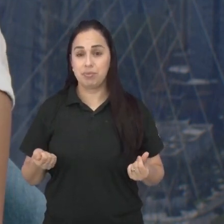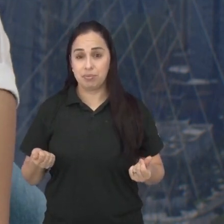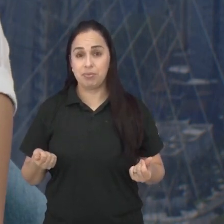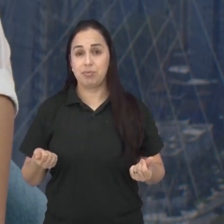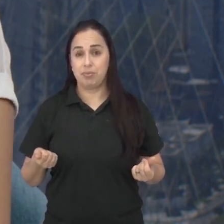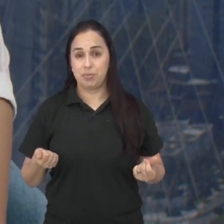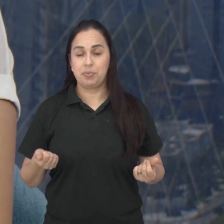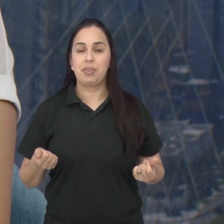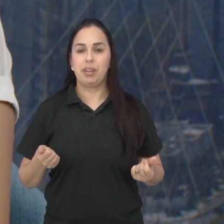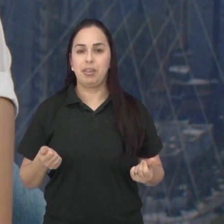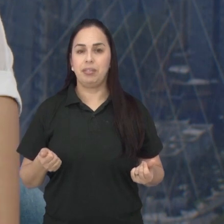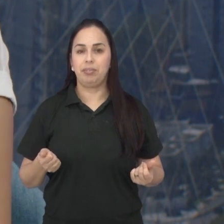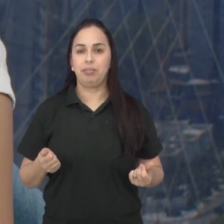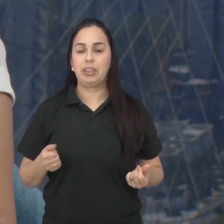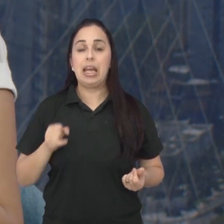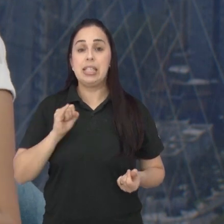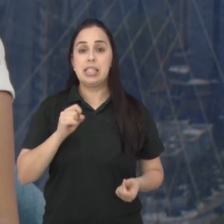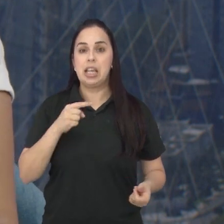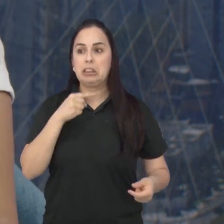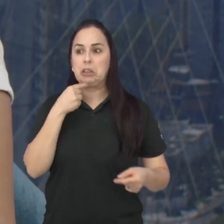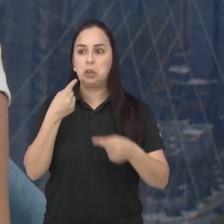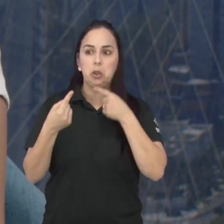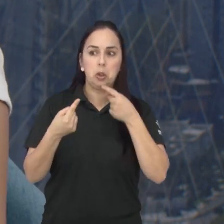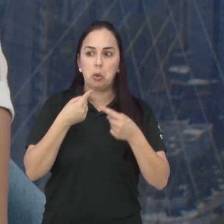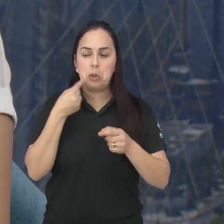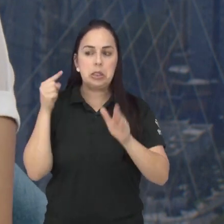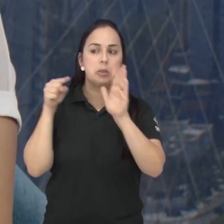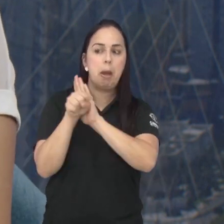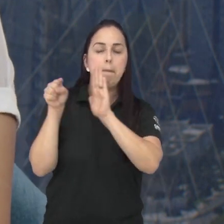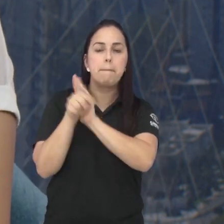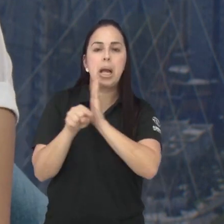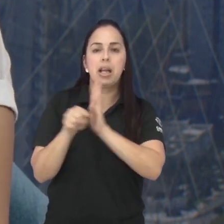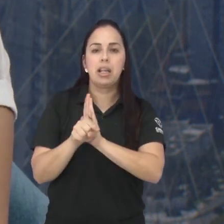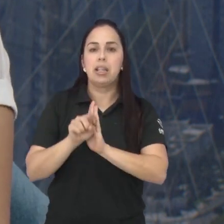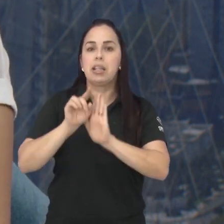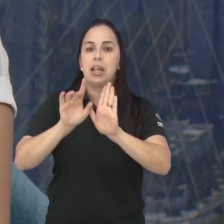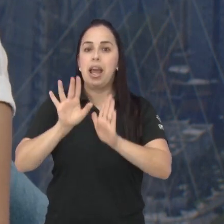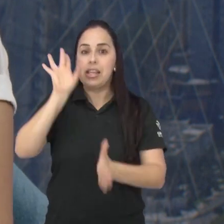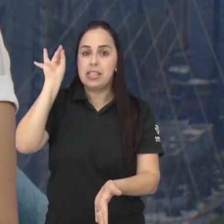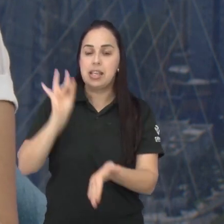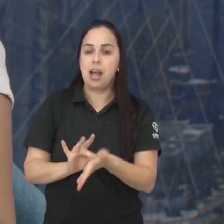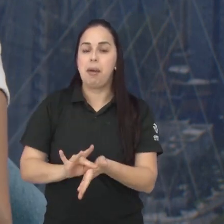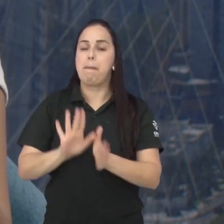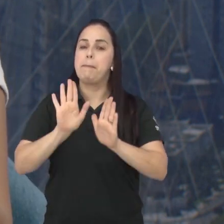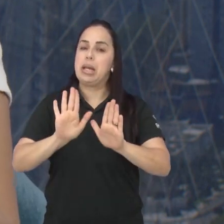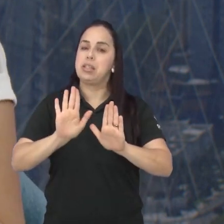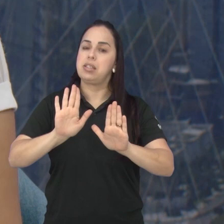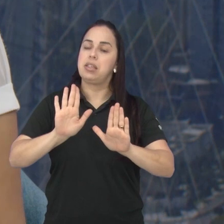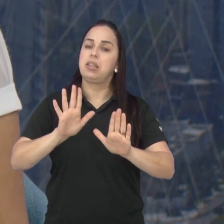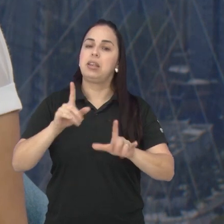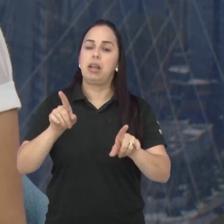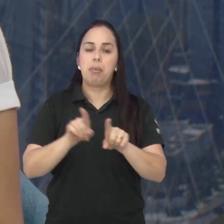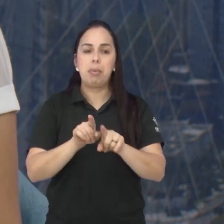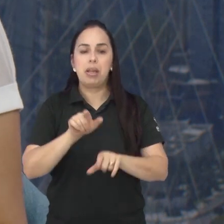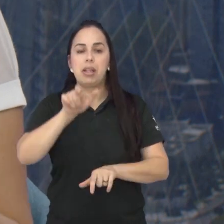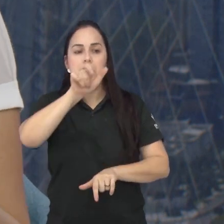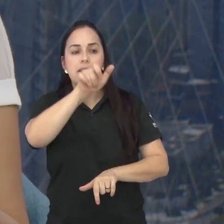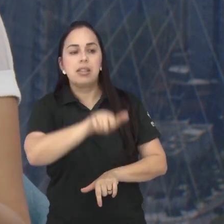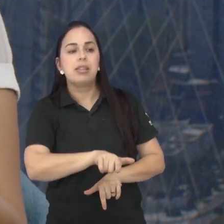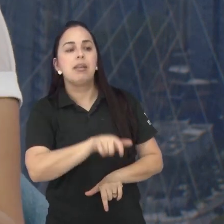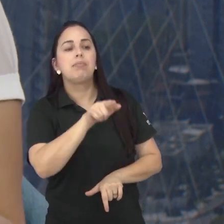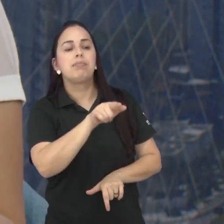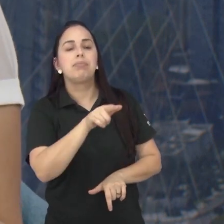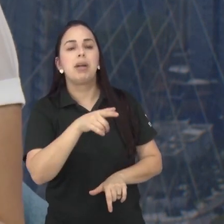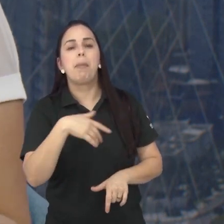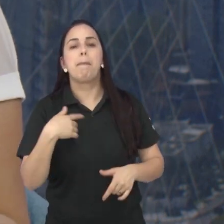é mais eficaz se é feito também de uma maneira empática, entendendo por que aquela mulher, né,